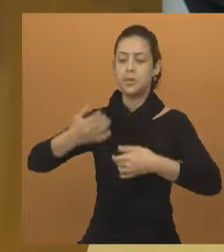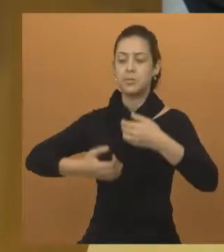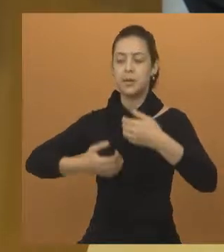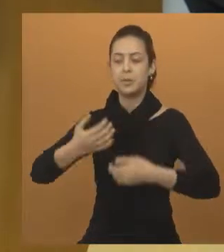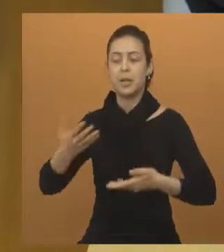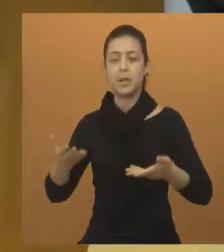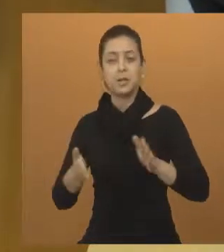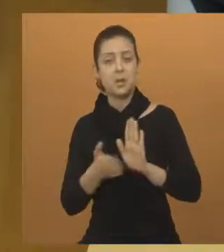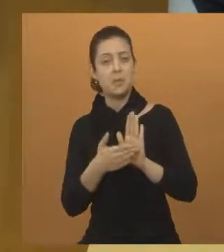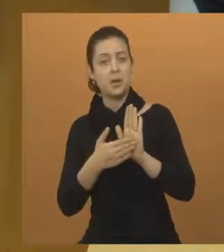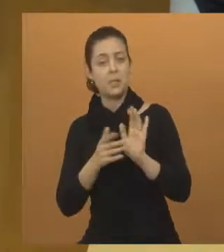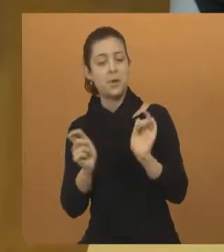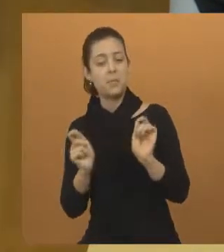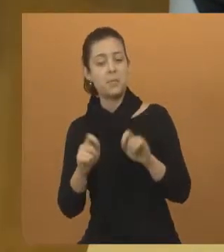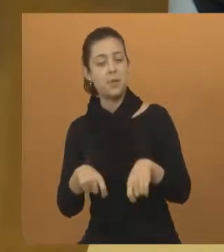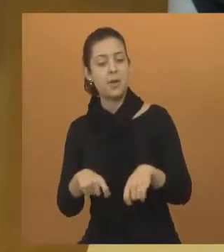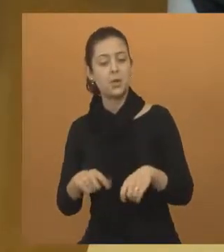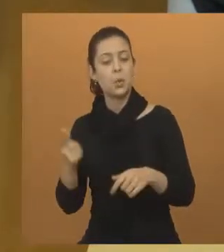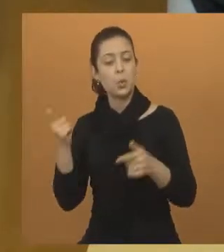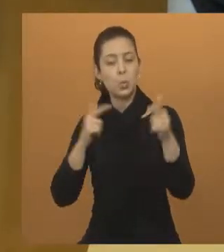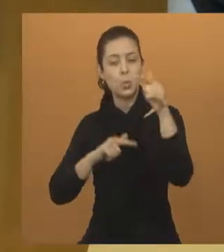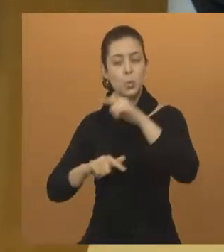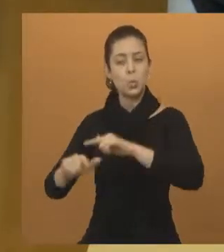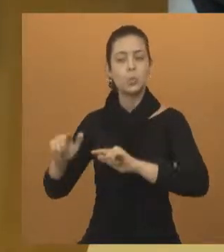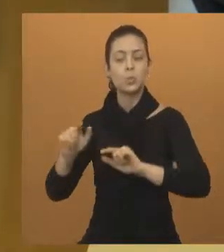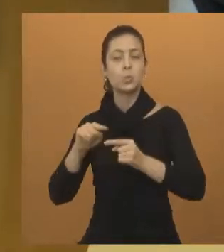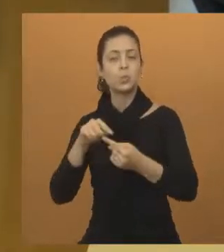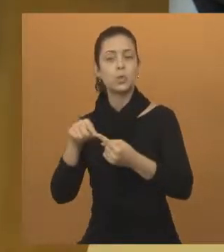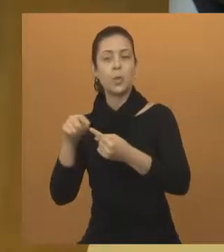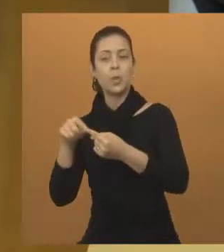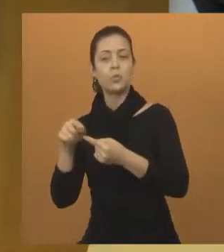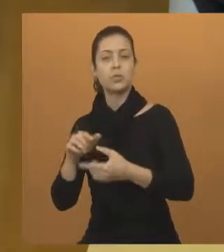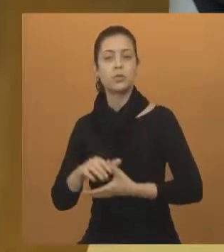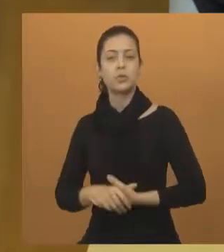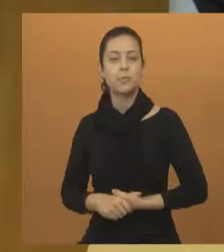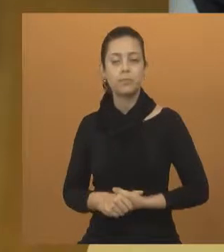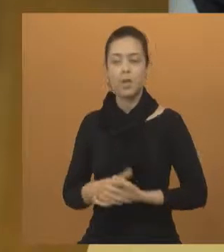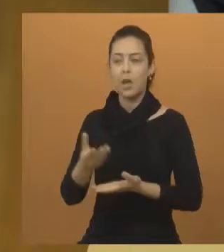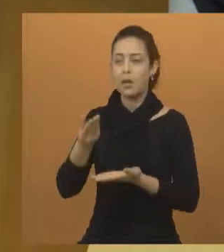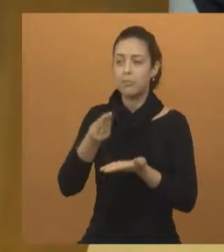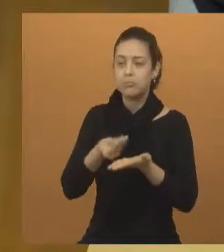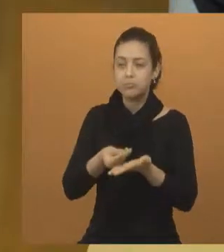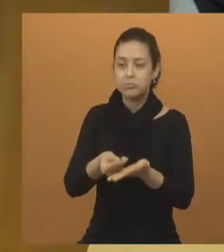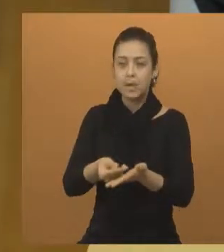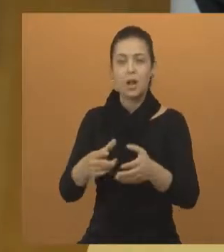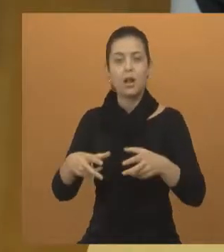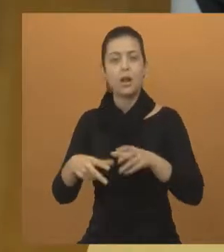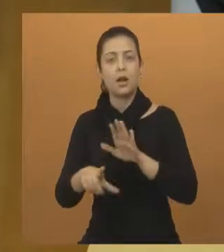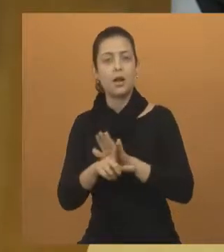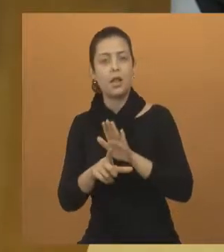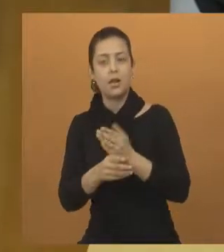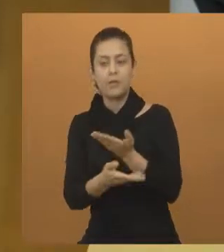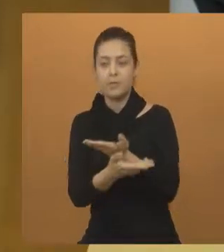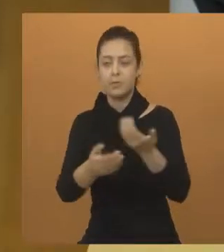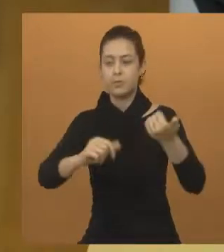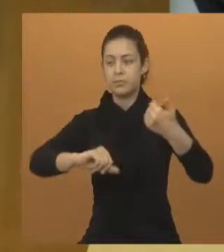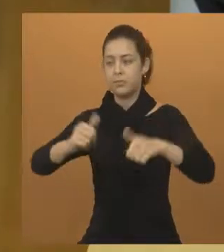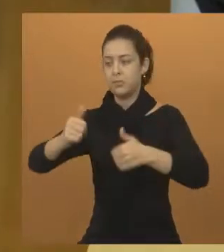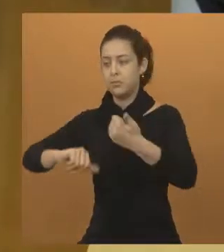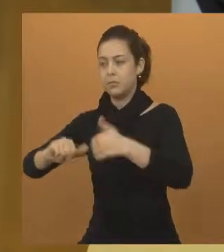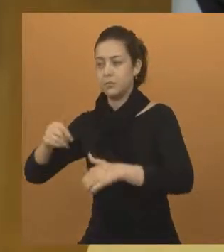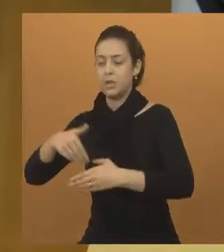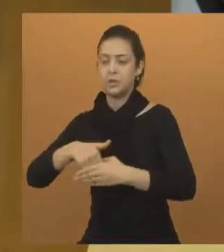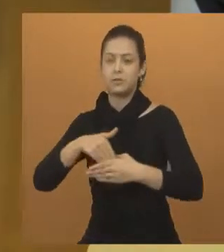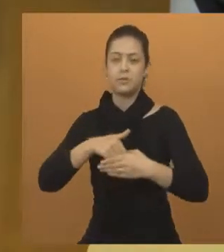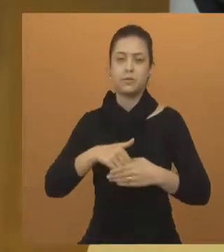fim de que a proposta possa alcançar plenamente os seus objetivos, encaminhamos o projeto de lei para apreciação e aprovação